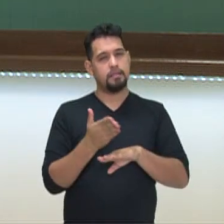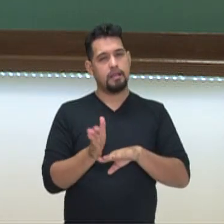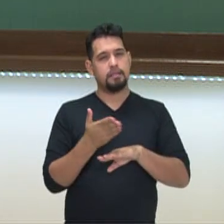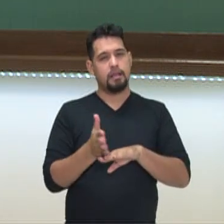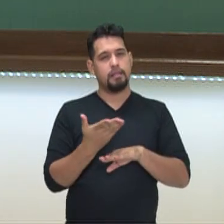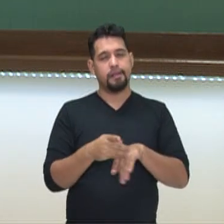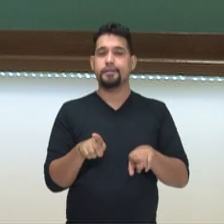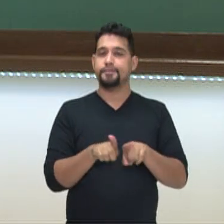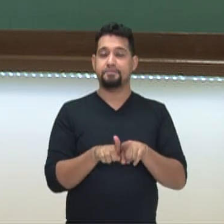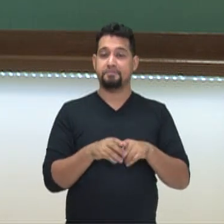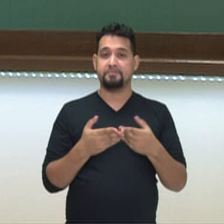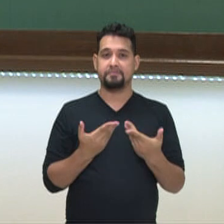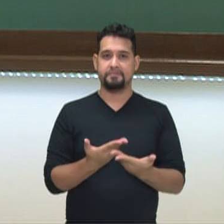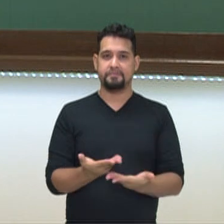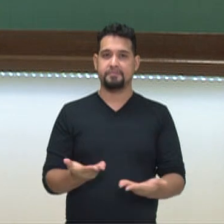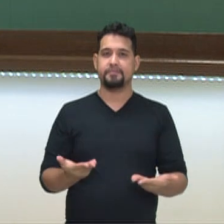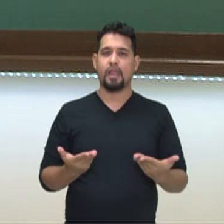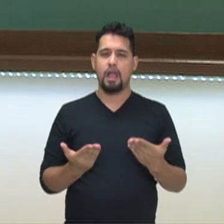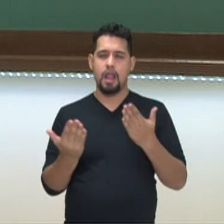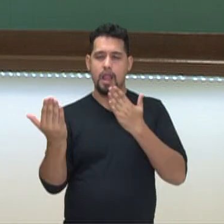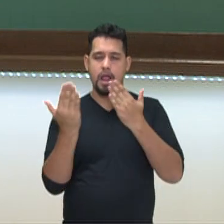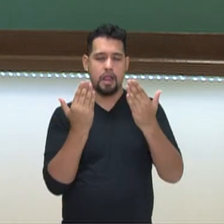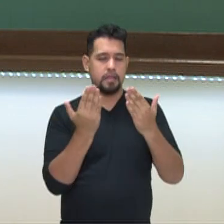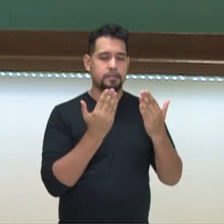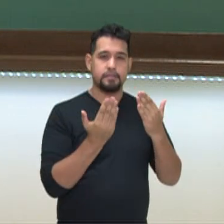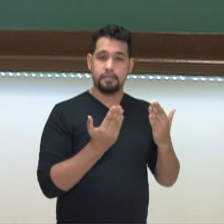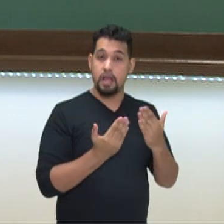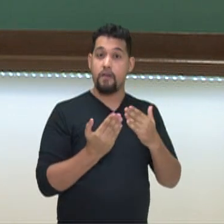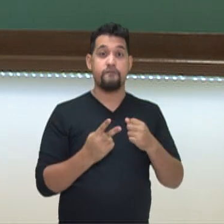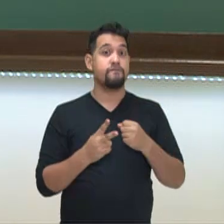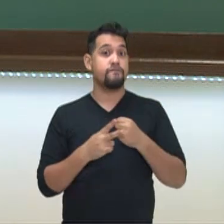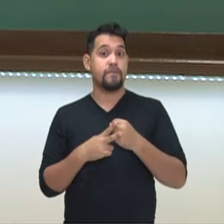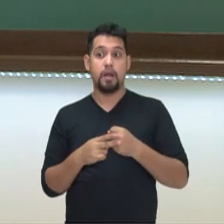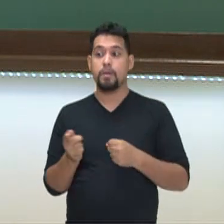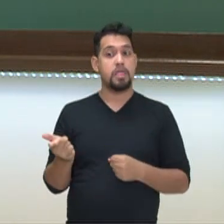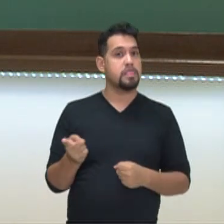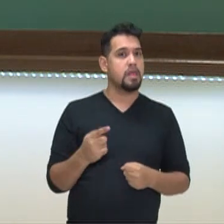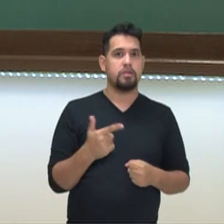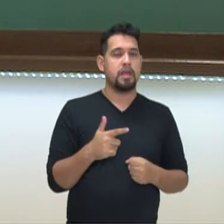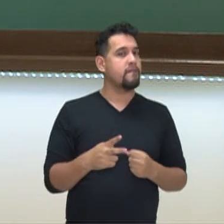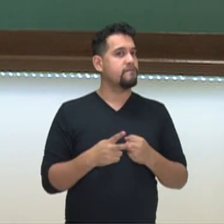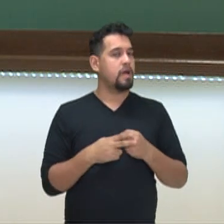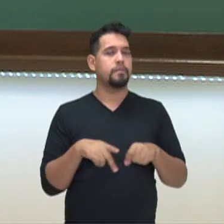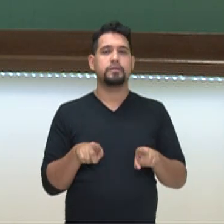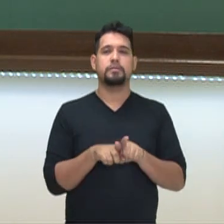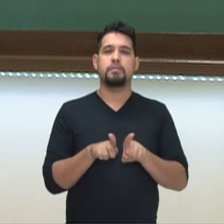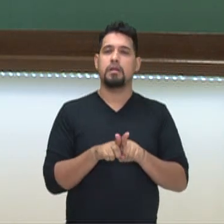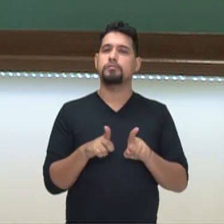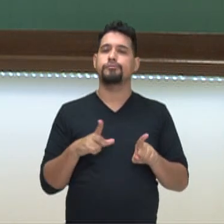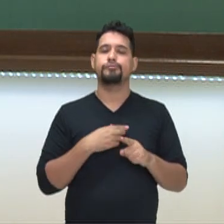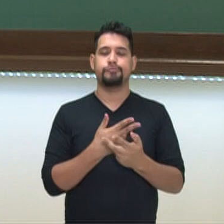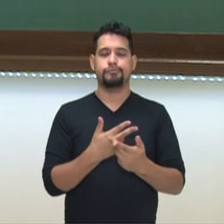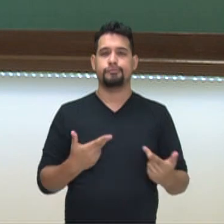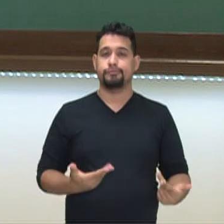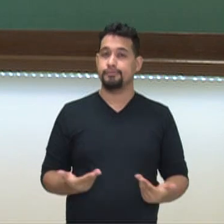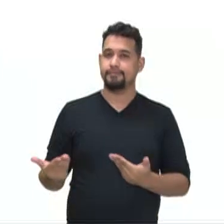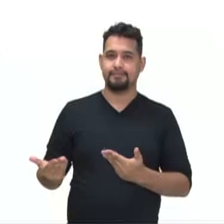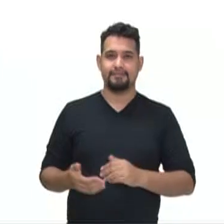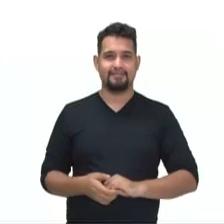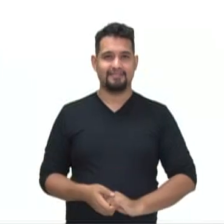habilidade escrita de vocês ao analisar os aspectos verbais e não verbais aí né, demais essa questão